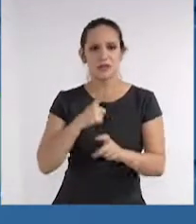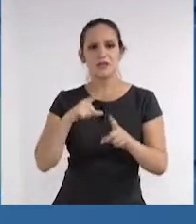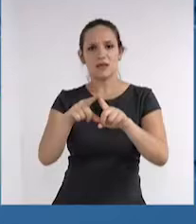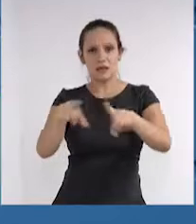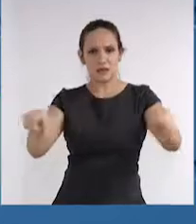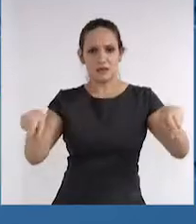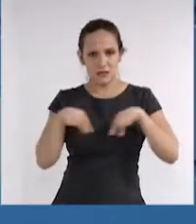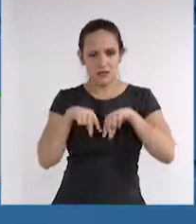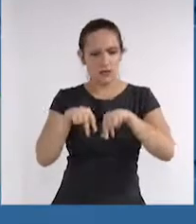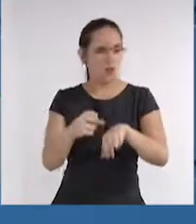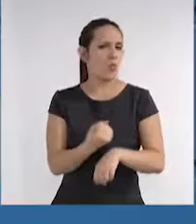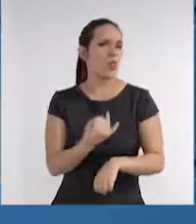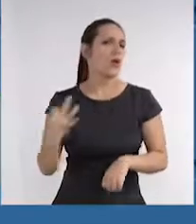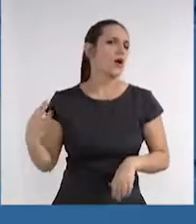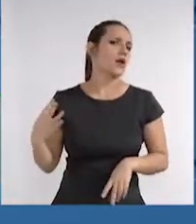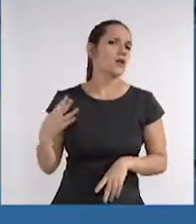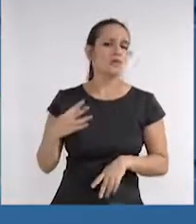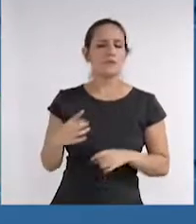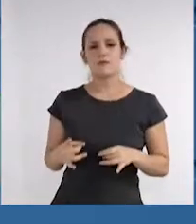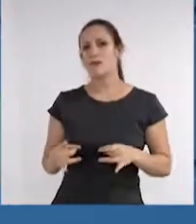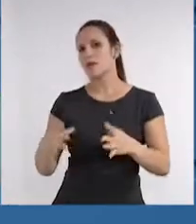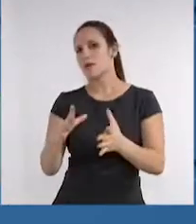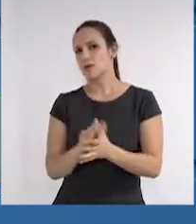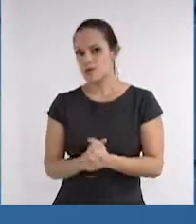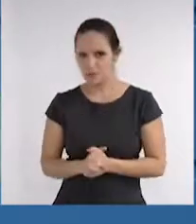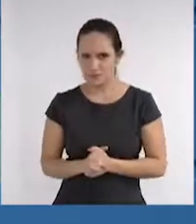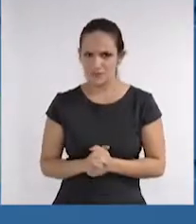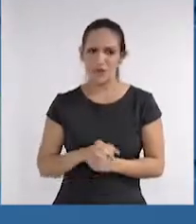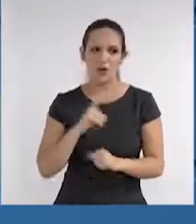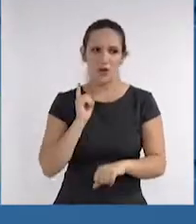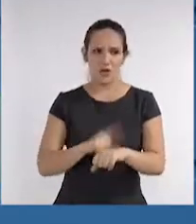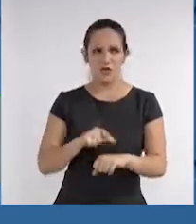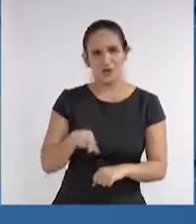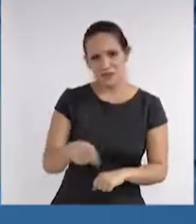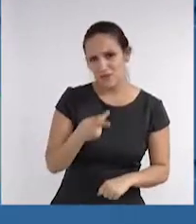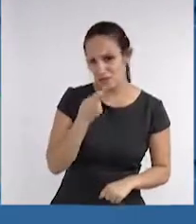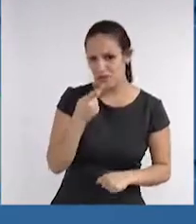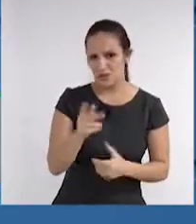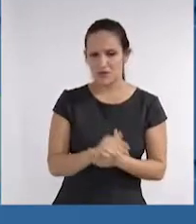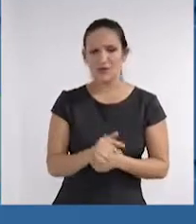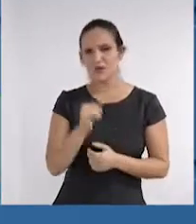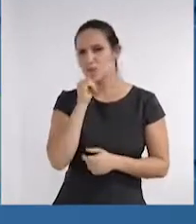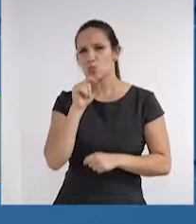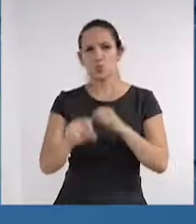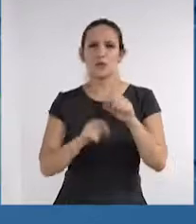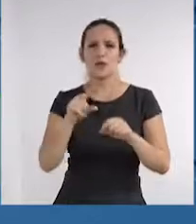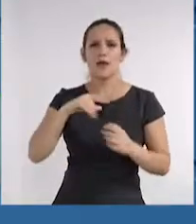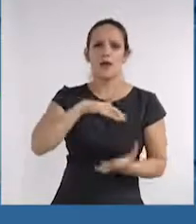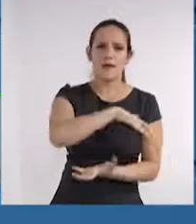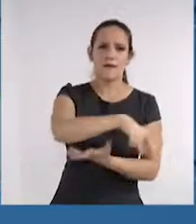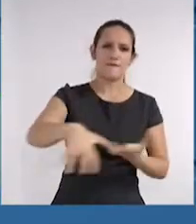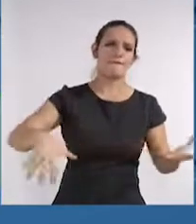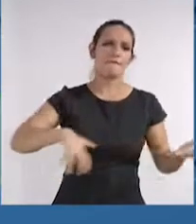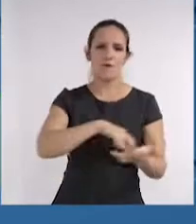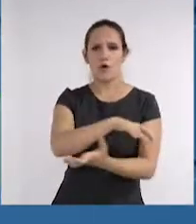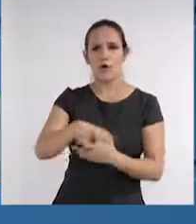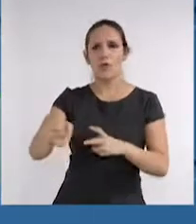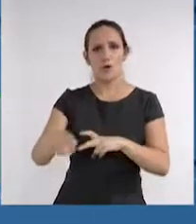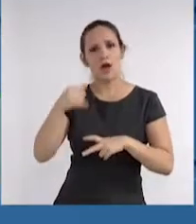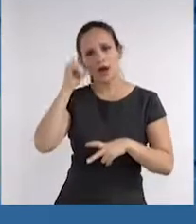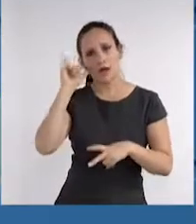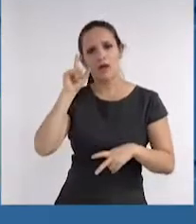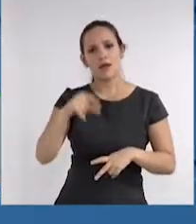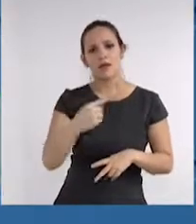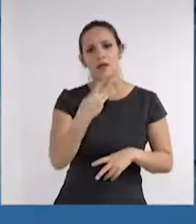quantos que vendeu. Então, quando Vossa Excelência coloca isso, o que é a reforma agrária? 30% de